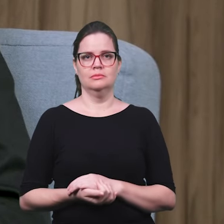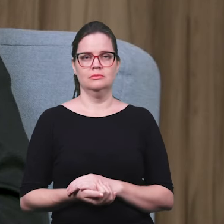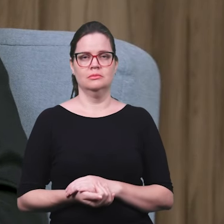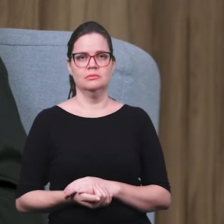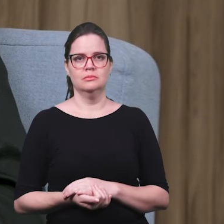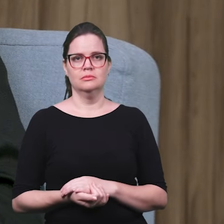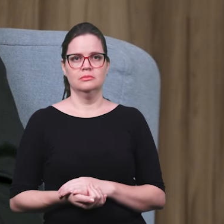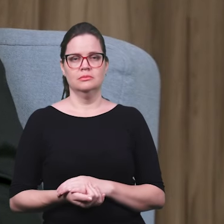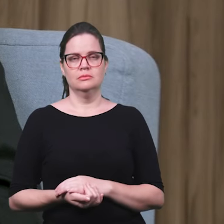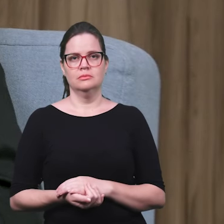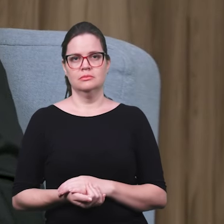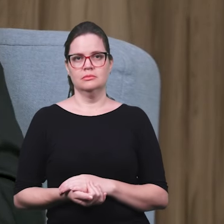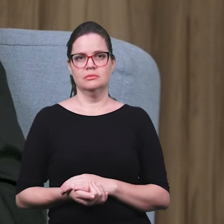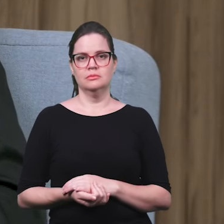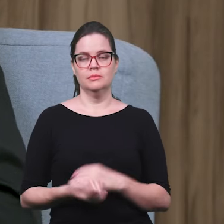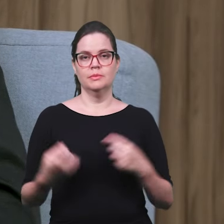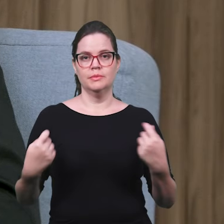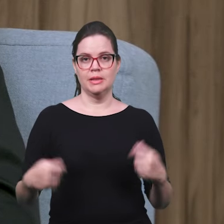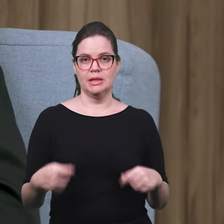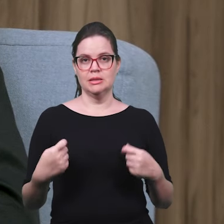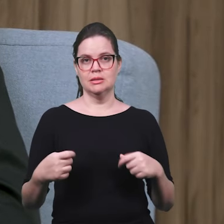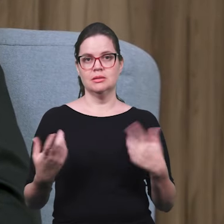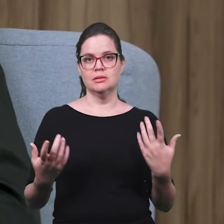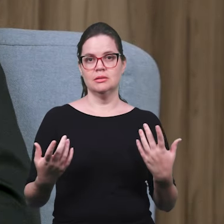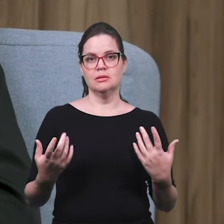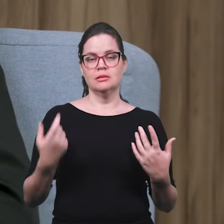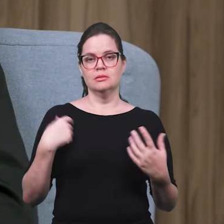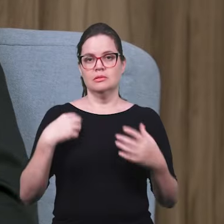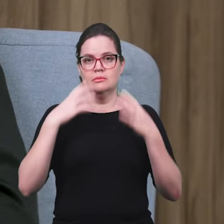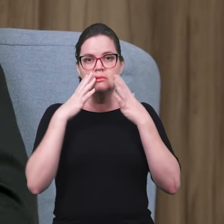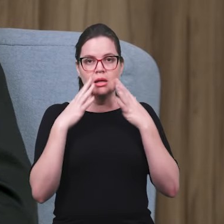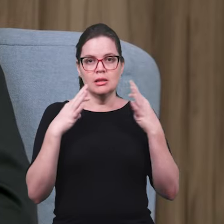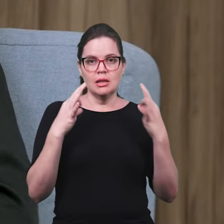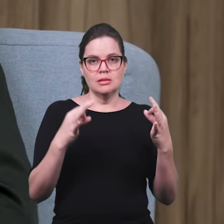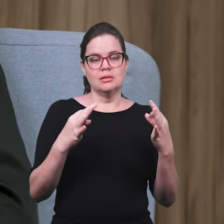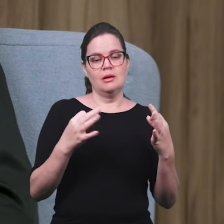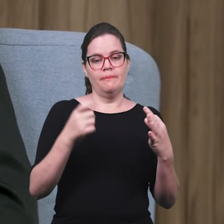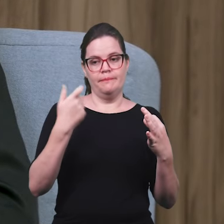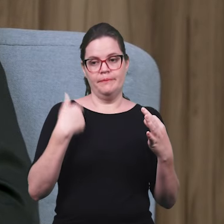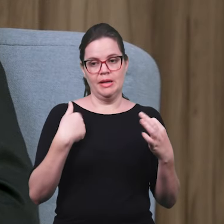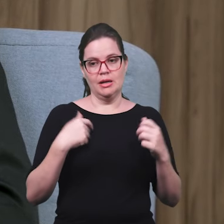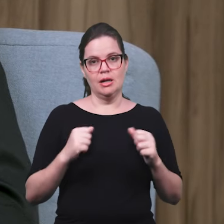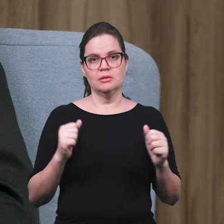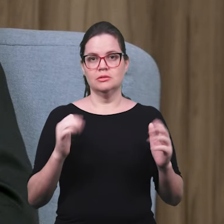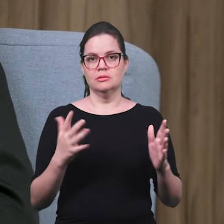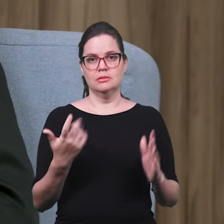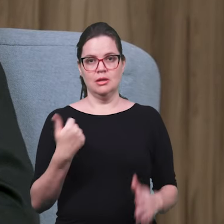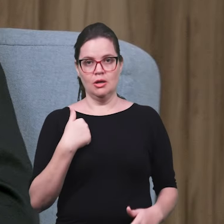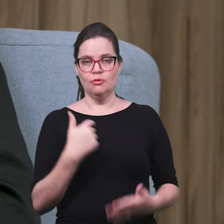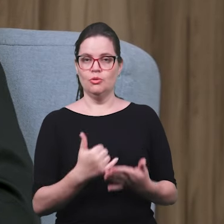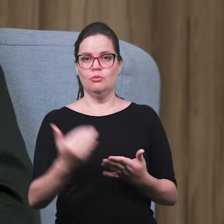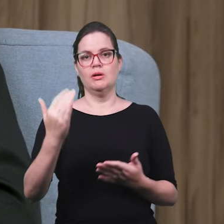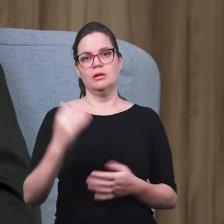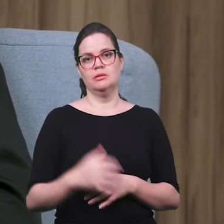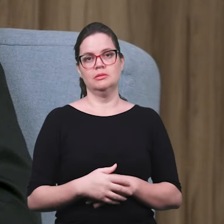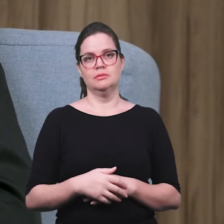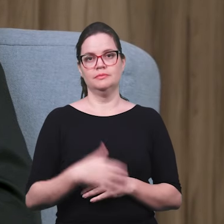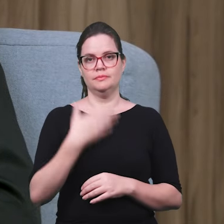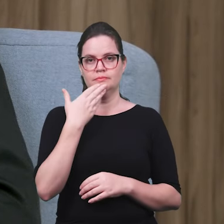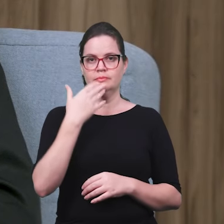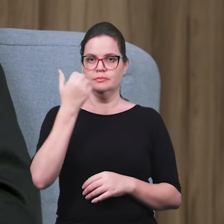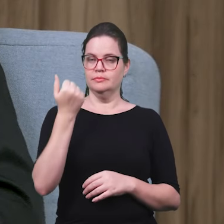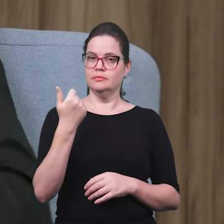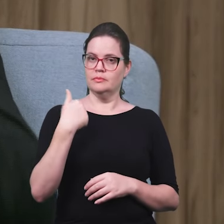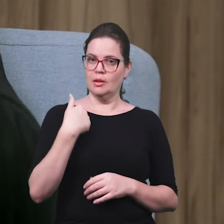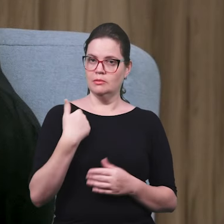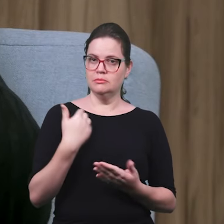que requer a atenção de alguém para tomar uma iniciativa, que este alguém seja eu. Né?